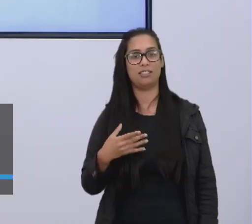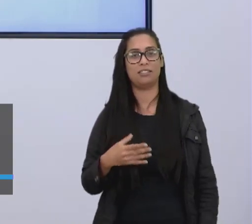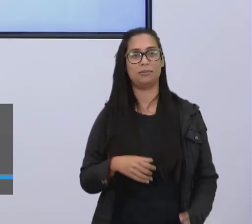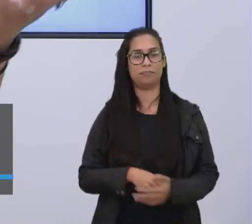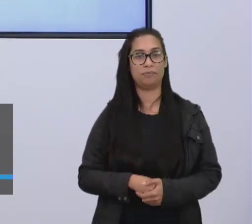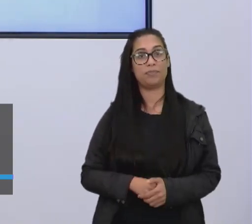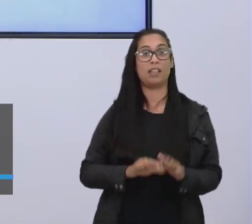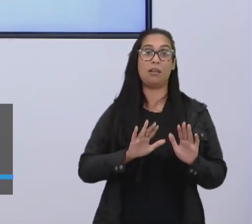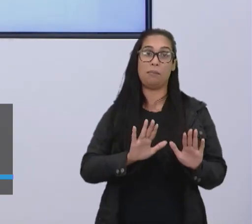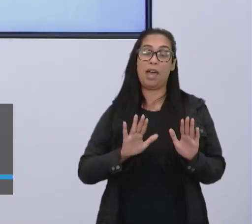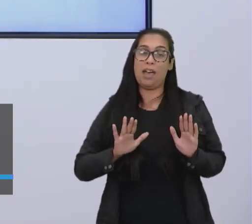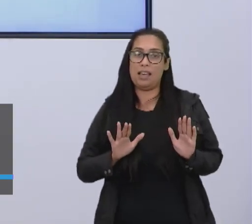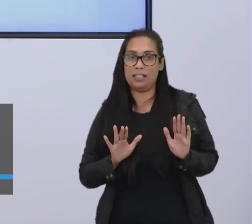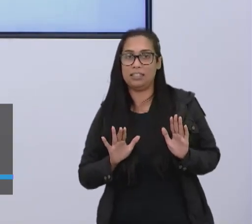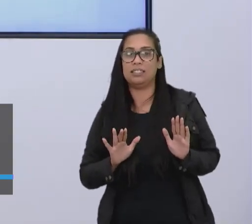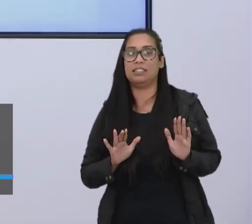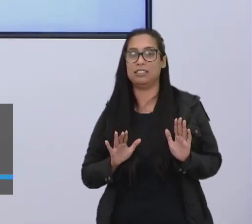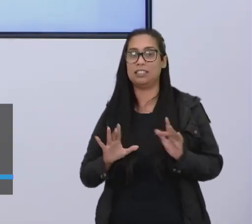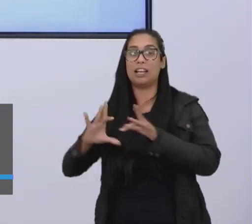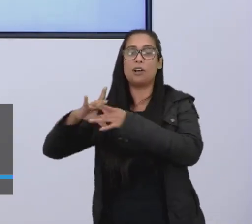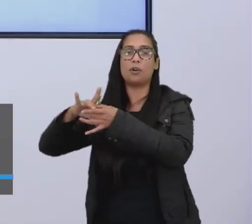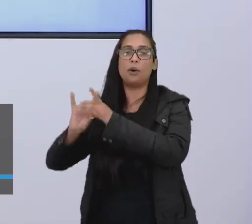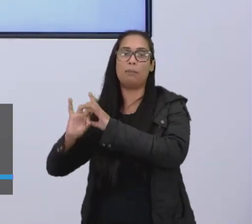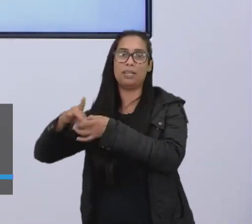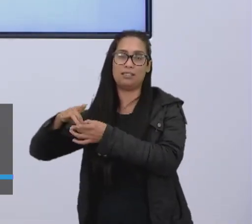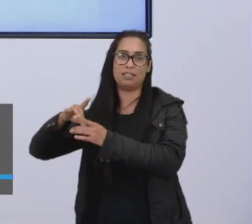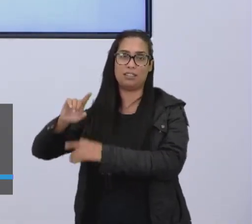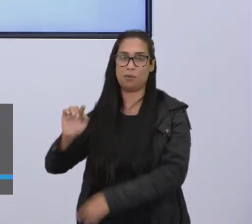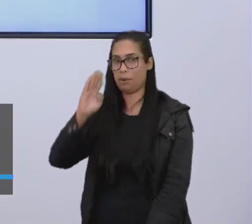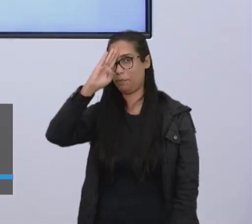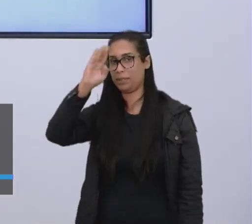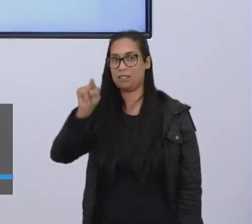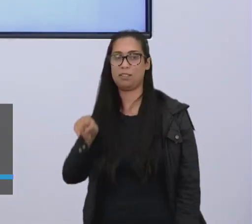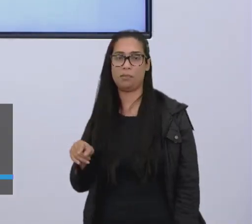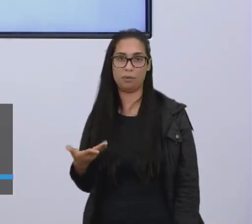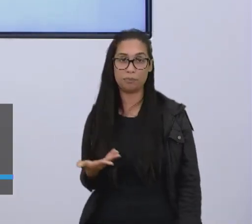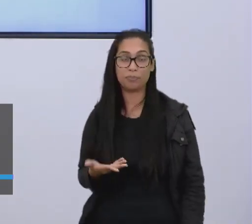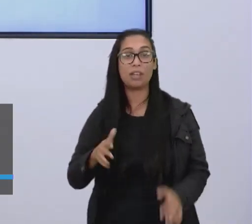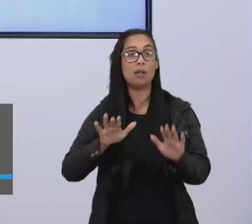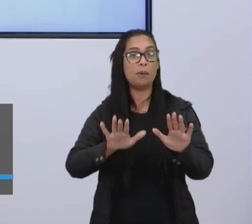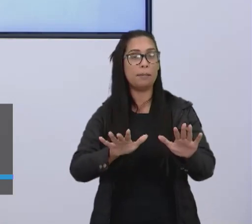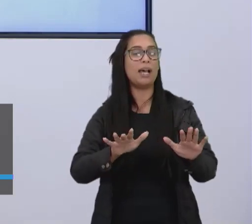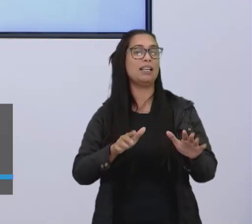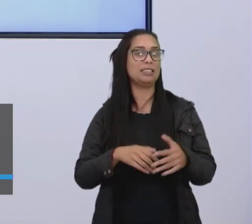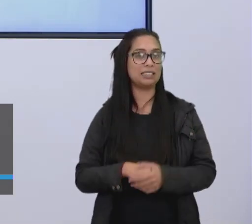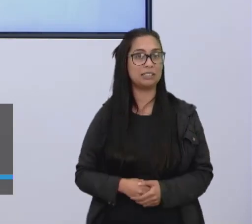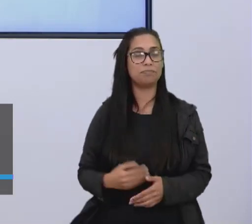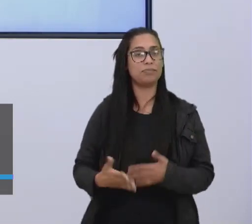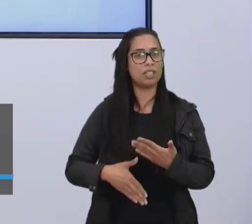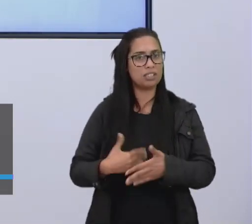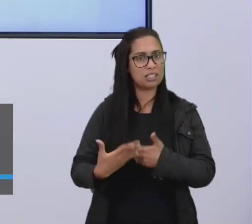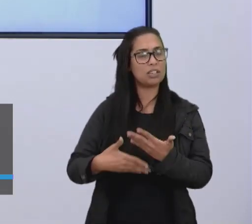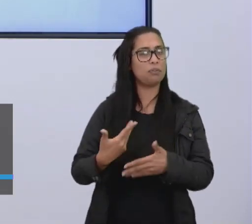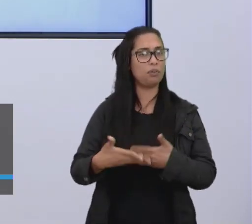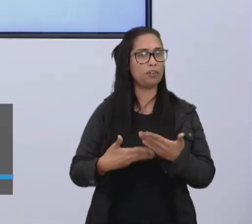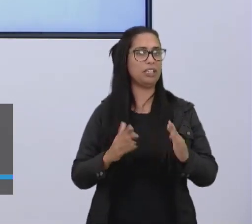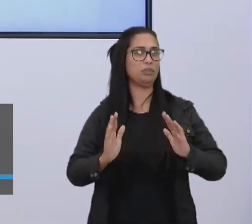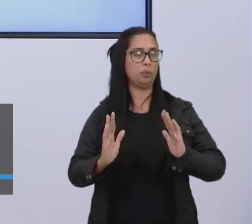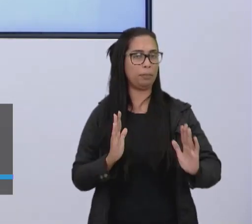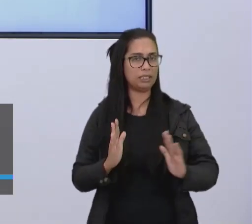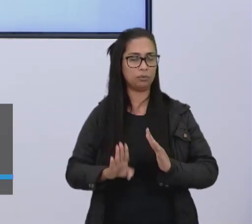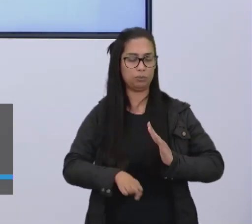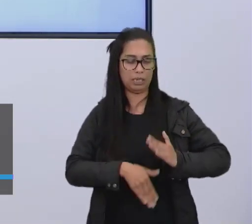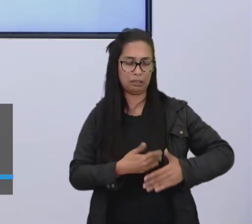a gente sendo bombardeado pela globalização. Só que, nesse processo também, de quando a gente fala sobre